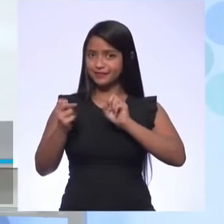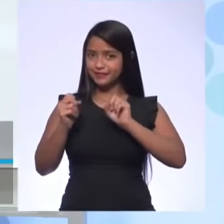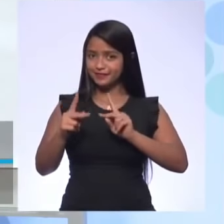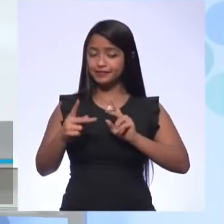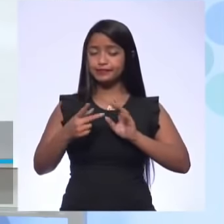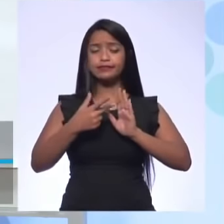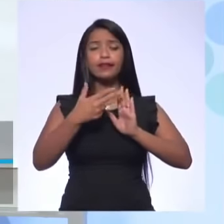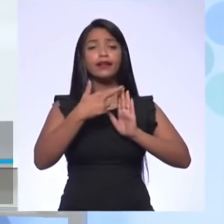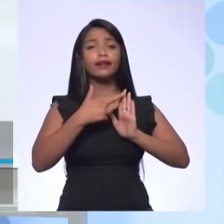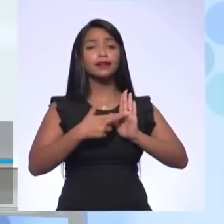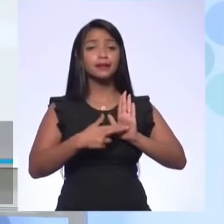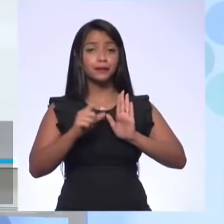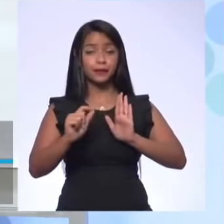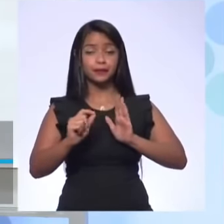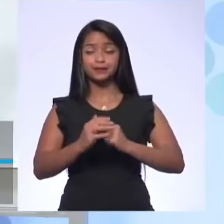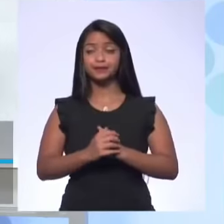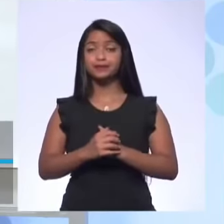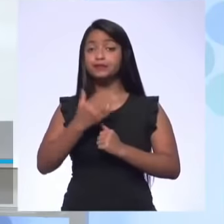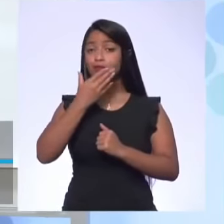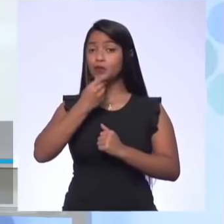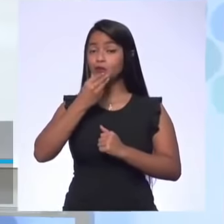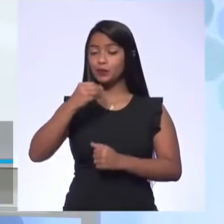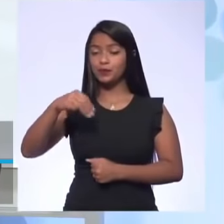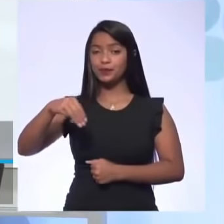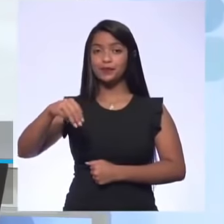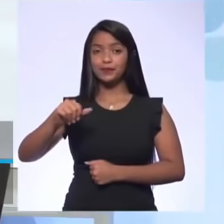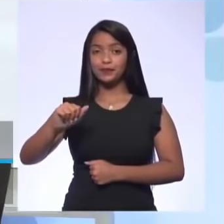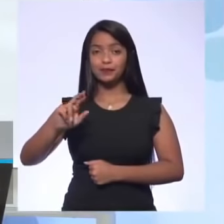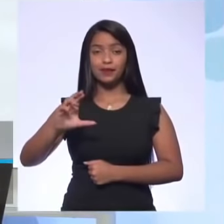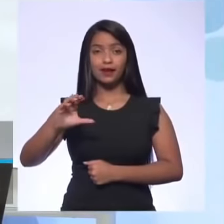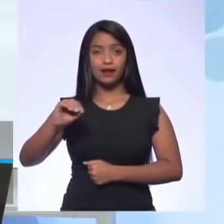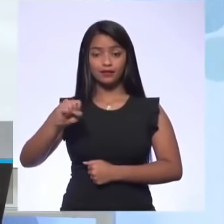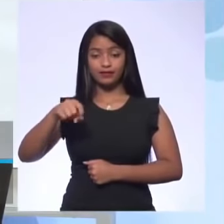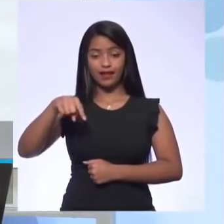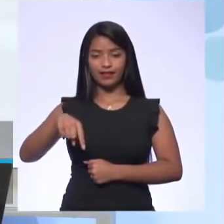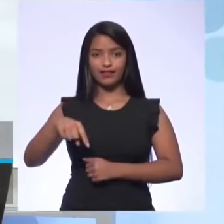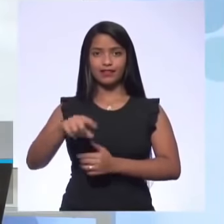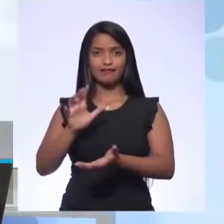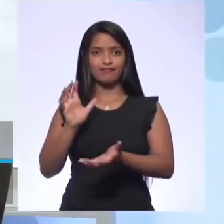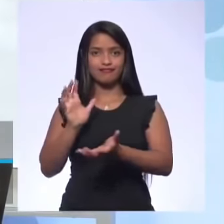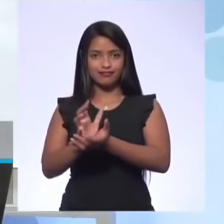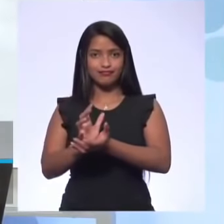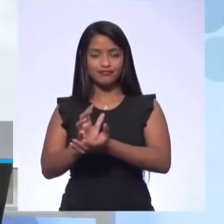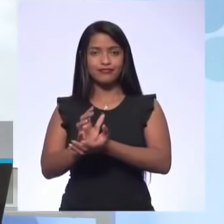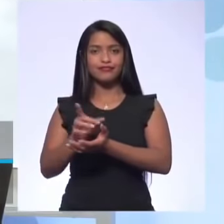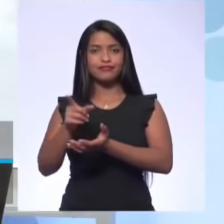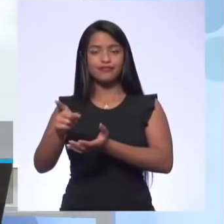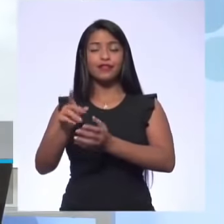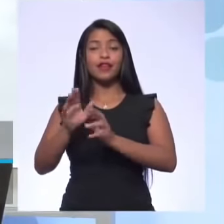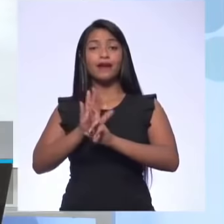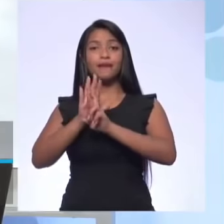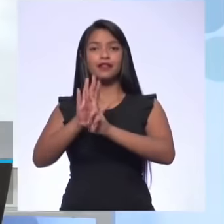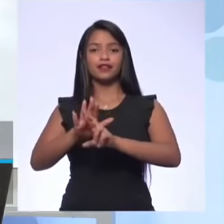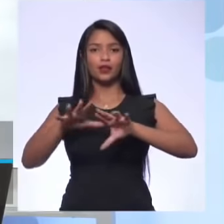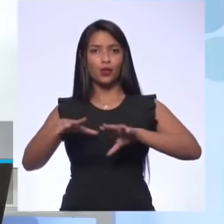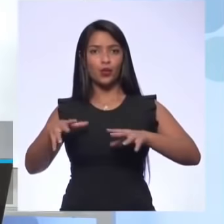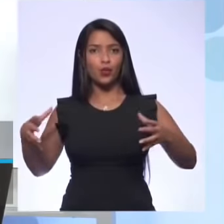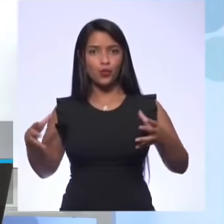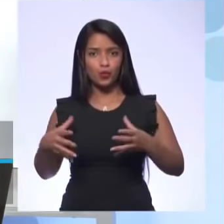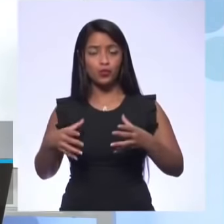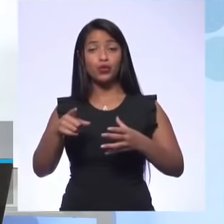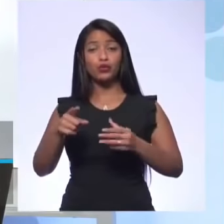aqui o time aqui do estúdio, né? Ele vai colocar bonitinho ali a questão, ele vai